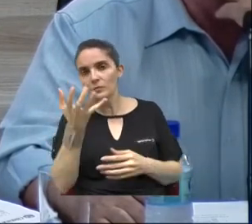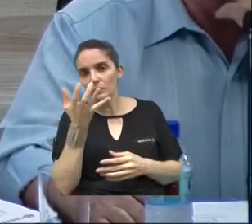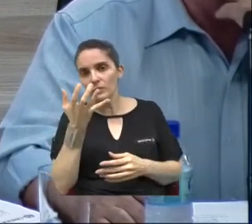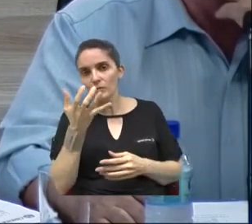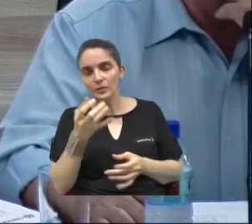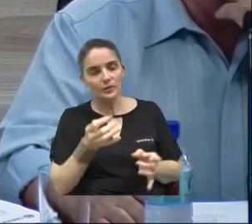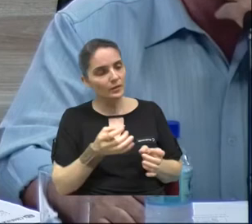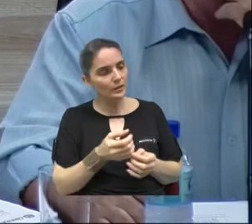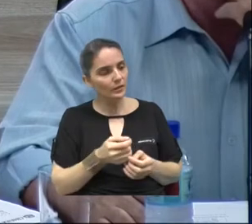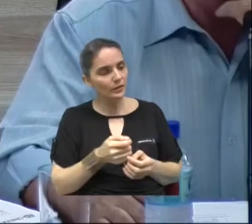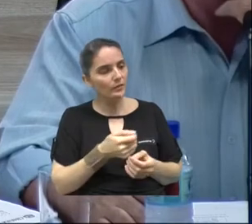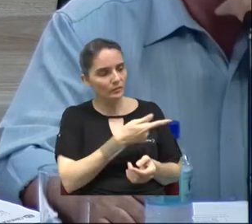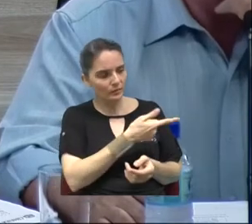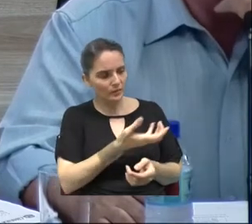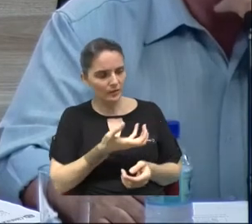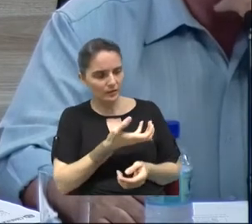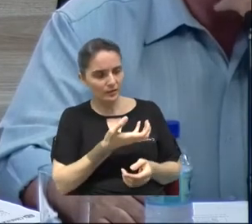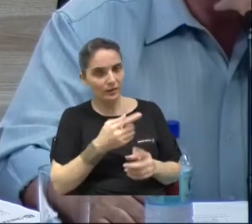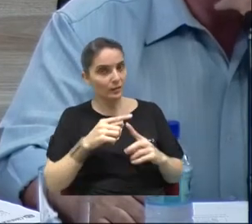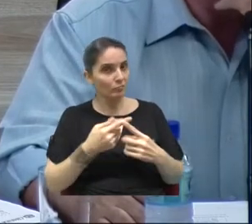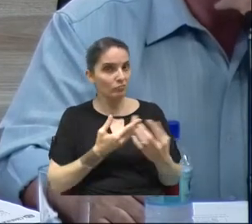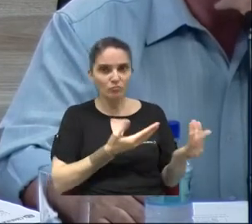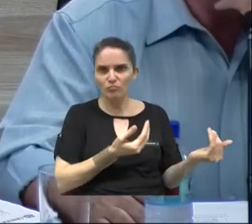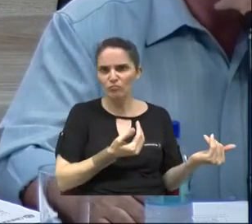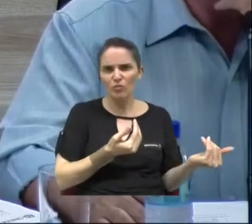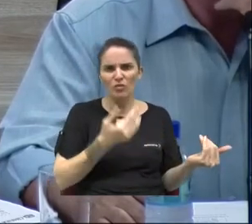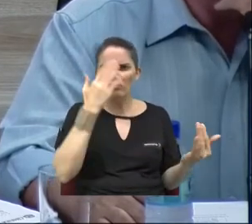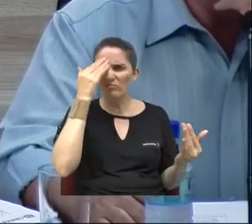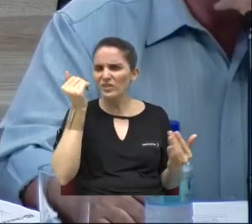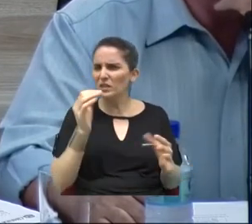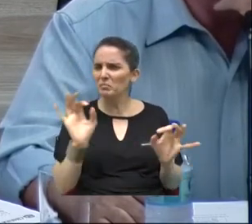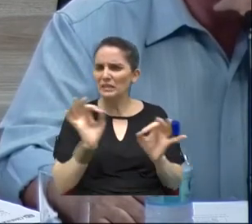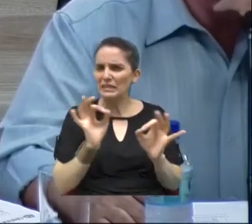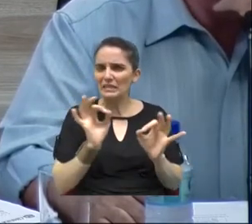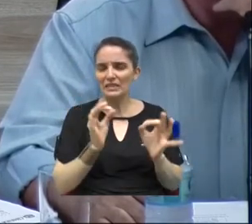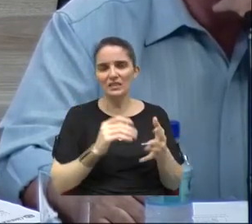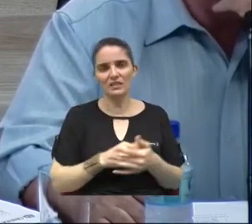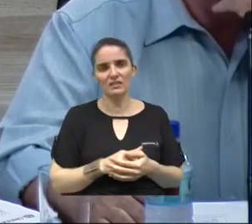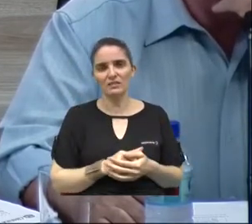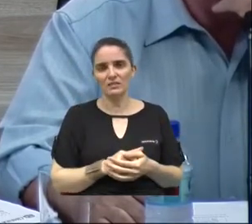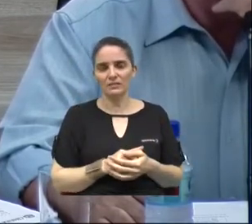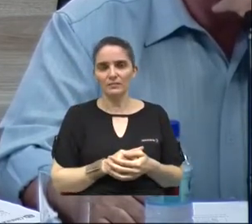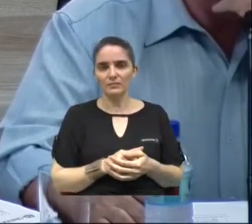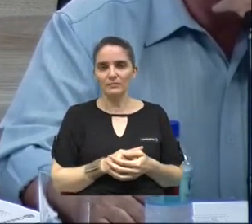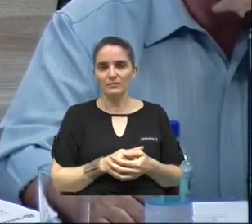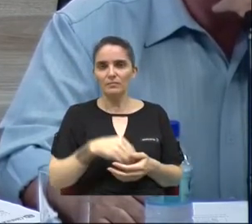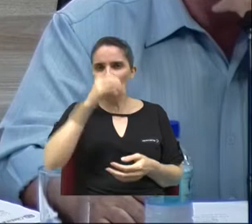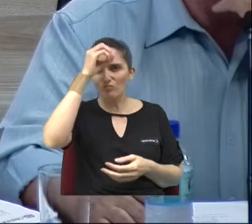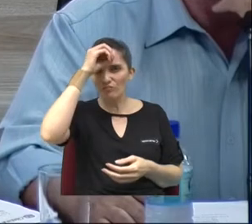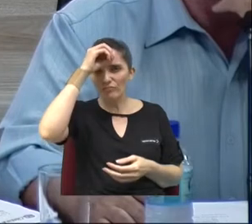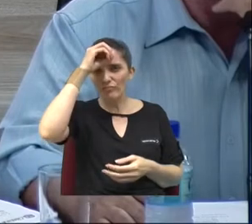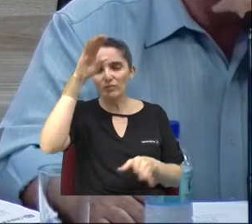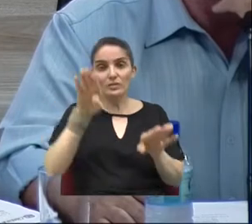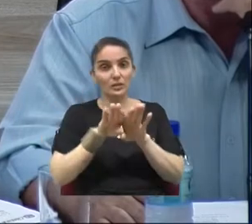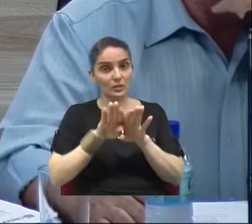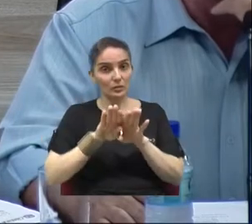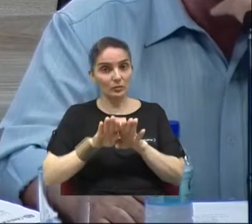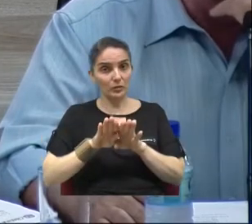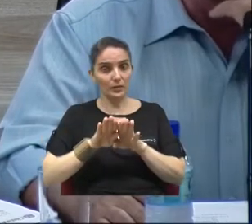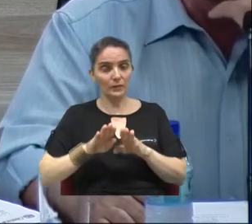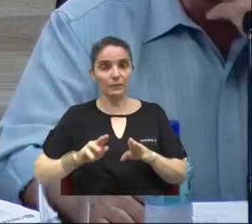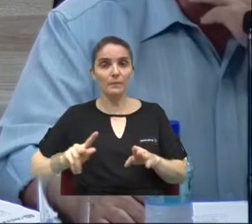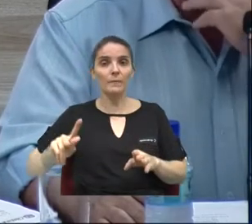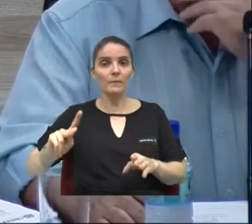aquilo momentaneamente, mas eles não vão atrás da informação, das consequências, inclusive até de hepatite aguda. Eu já tive um